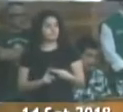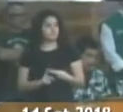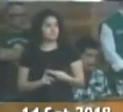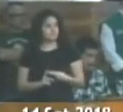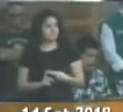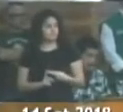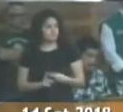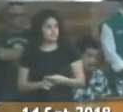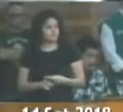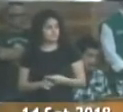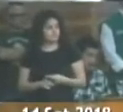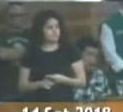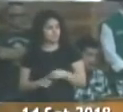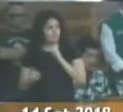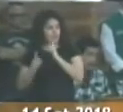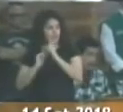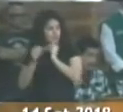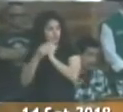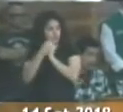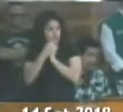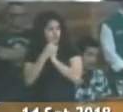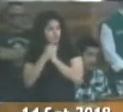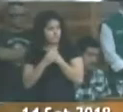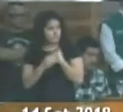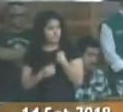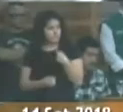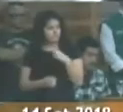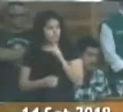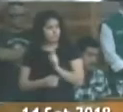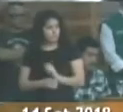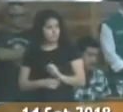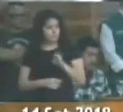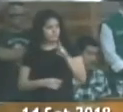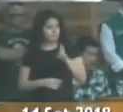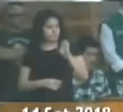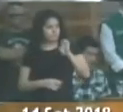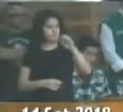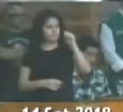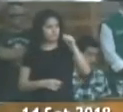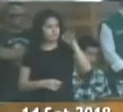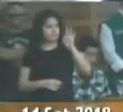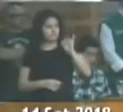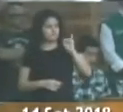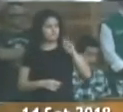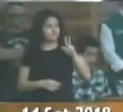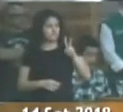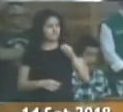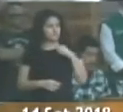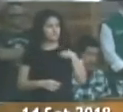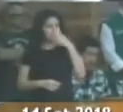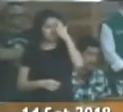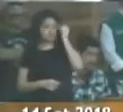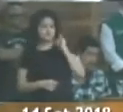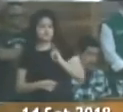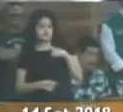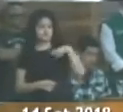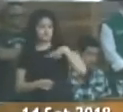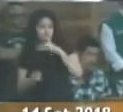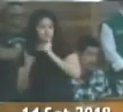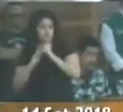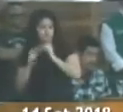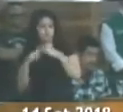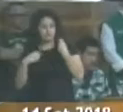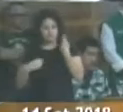questão da denúncia, eu não sou nem um pouco reativo, né? Se tem uma denúncia, a gente tem que investigar. Se não for